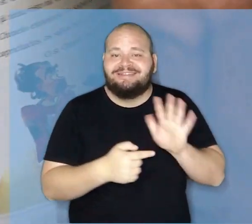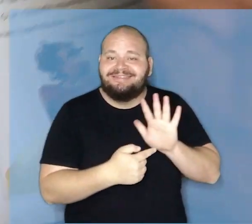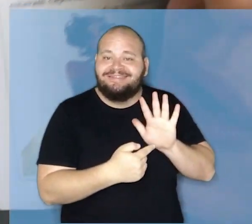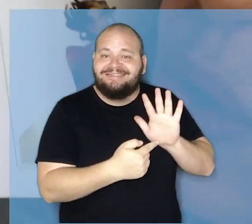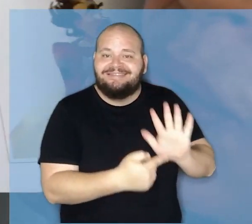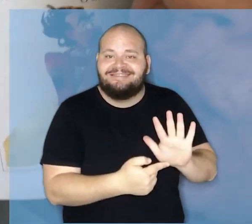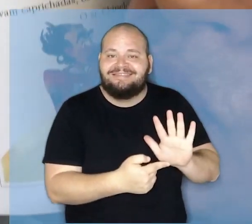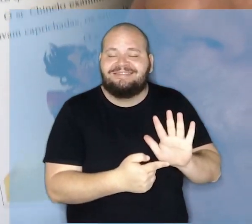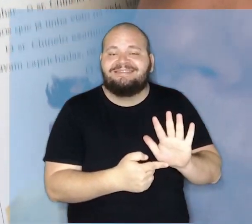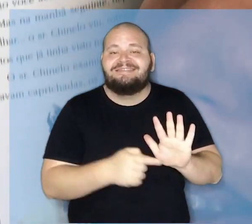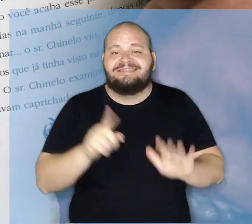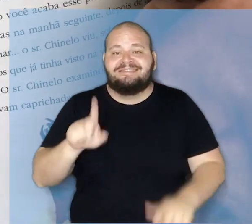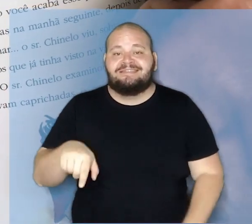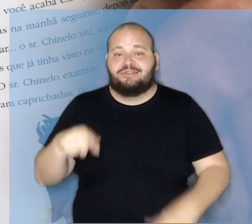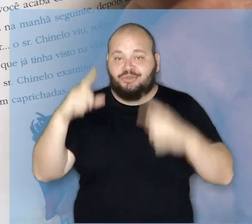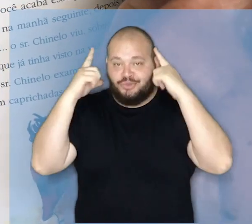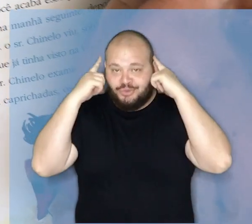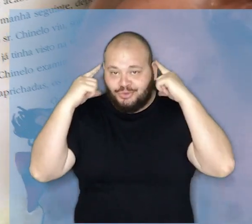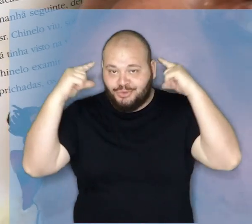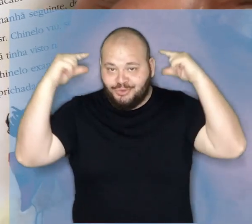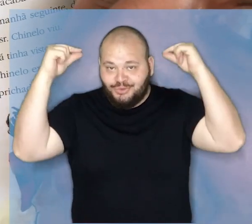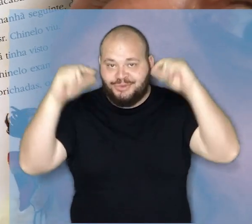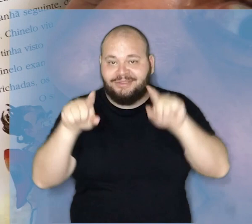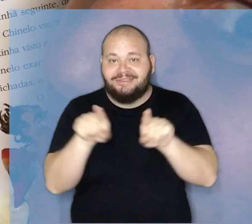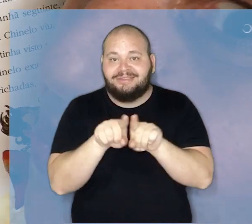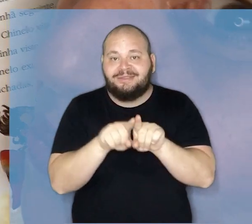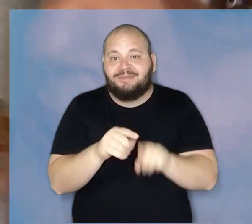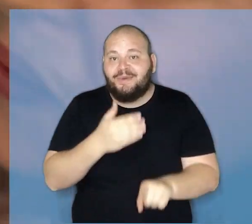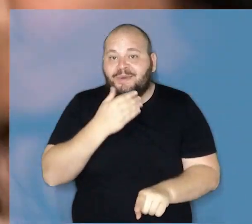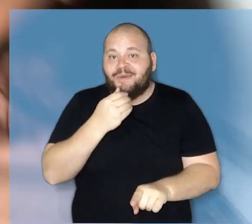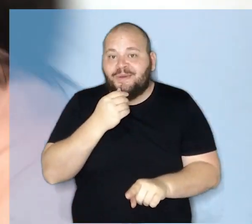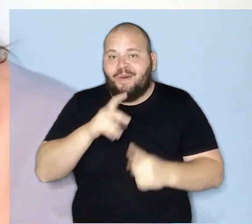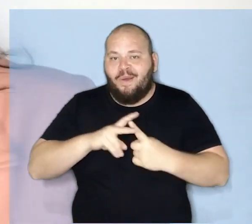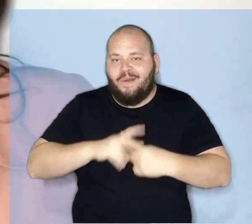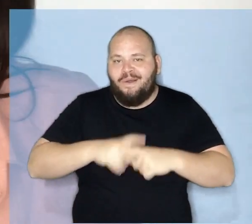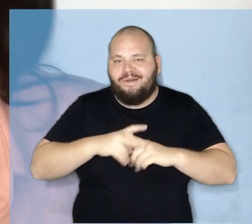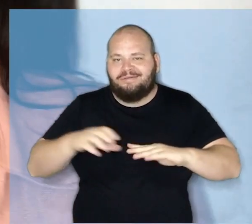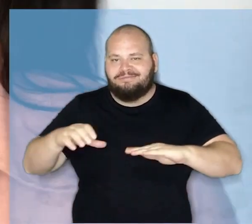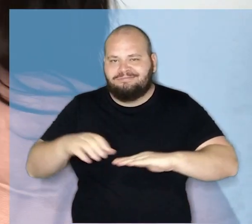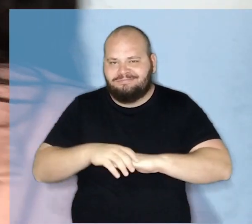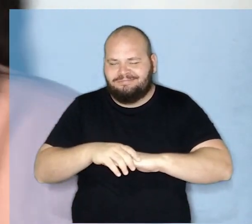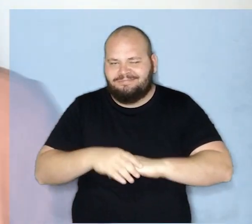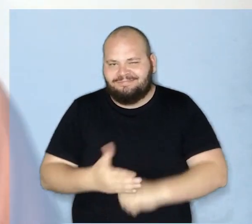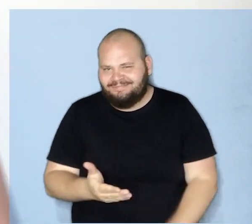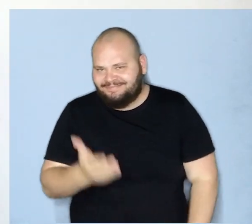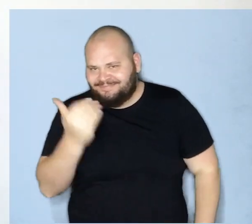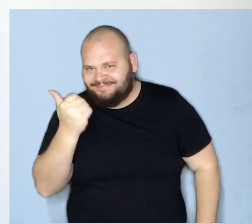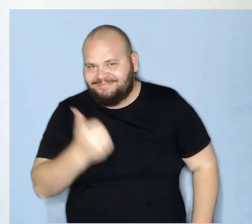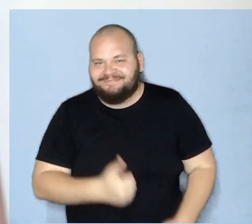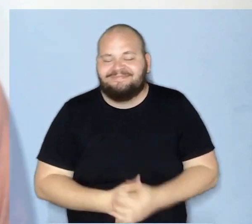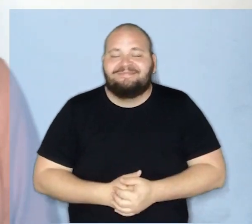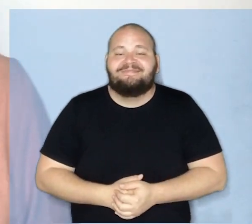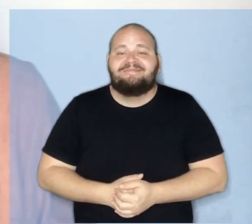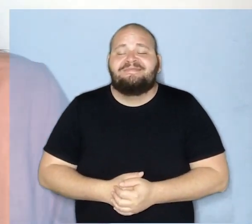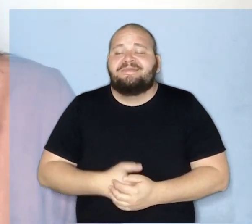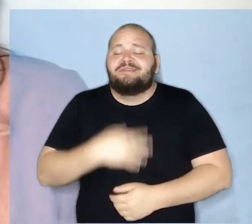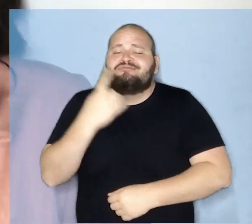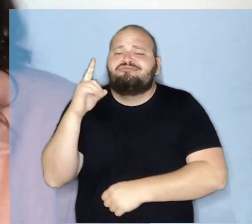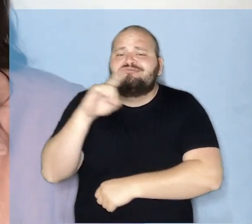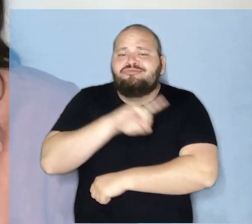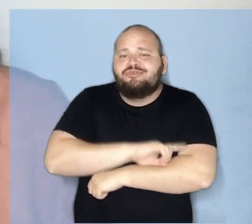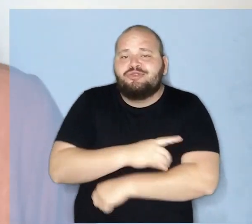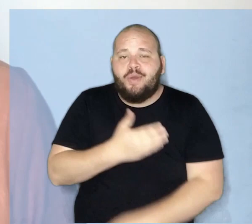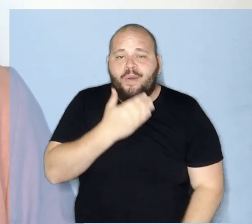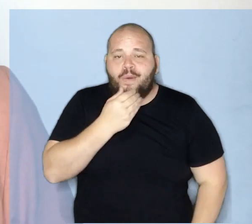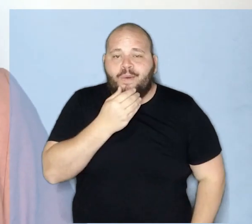ó. Os Duendes e o Sapateiro. Vamos lá? Era uma vez um sapateiro